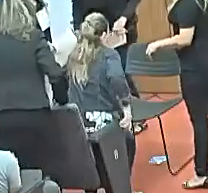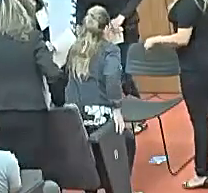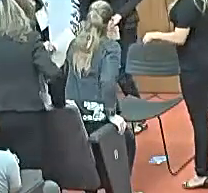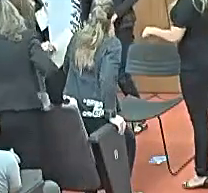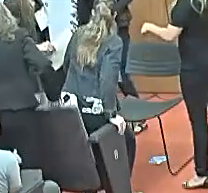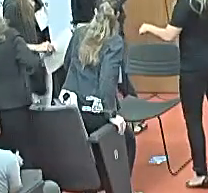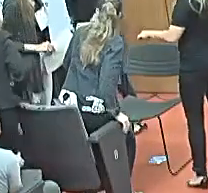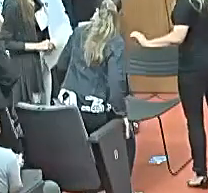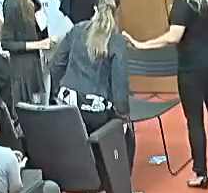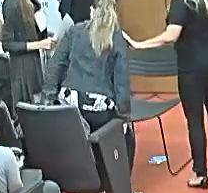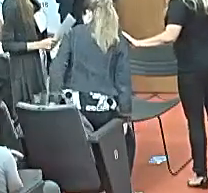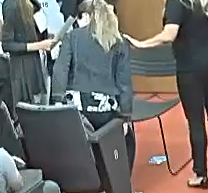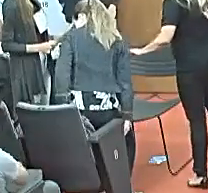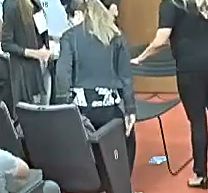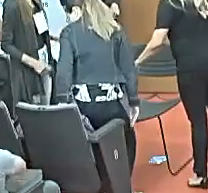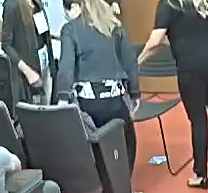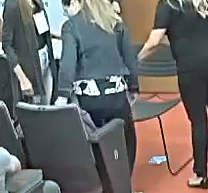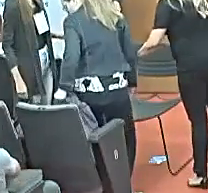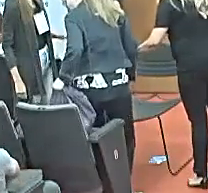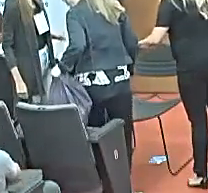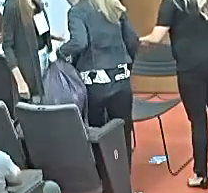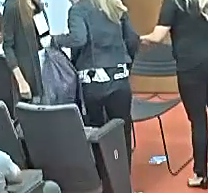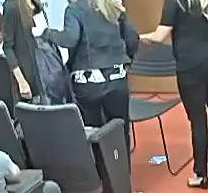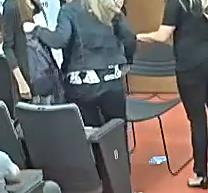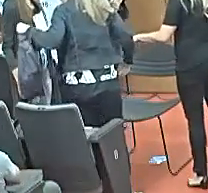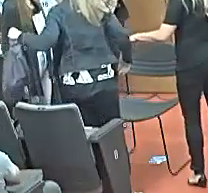souza acompanhado por laís gabrielli